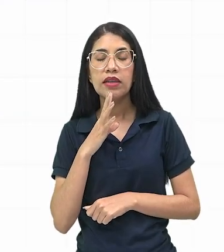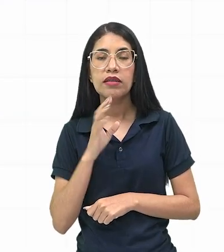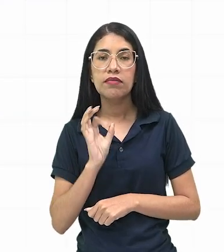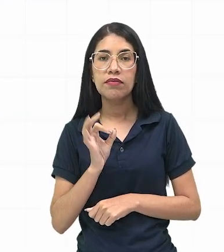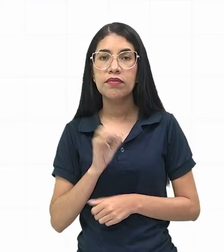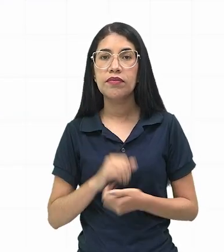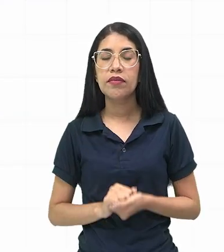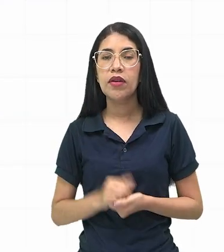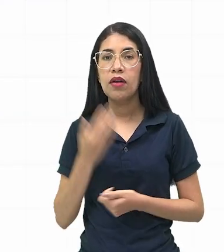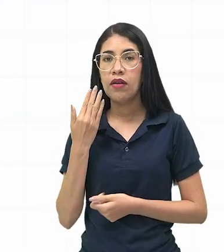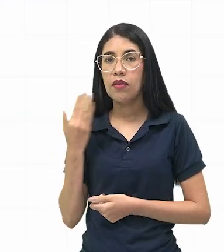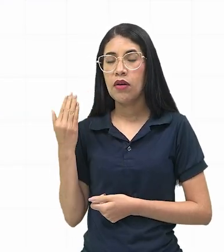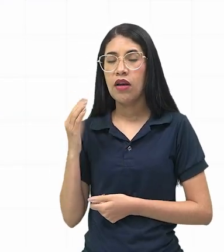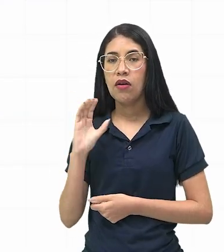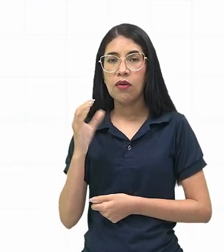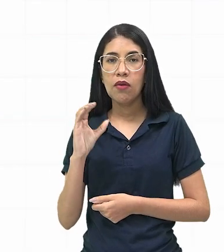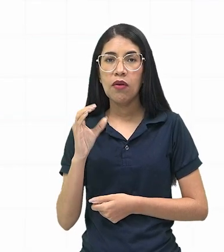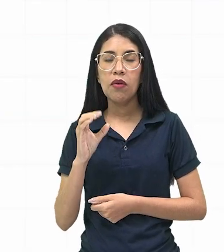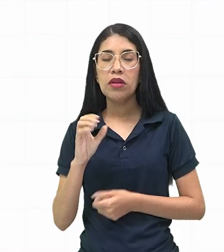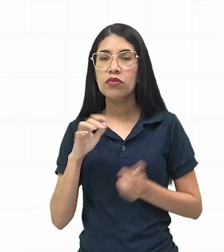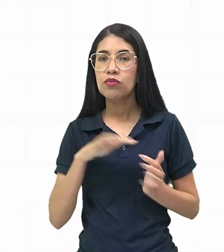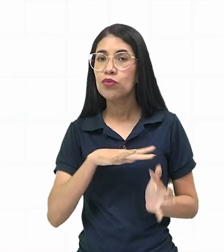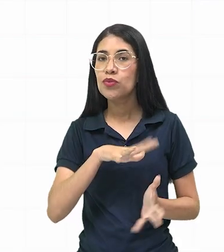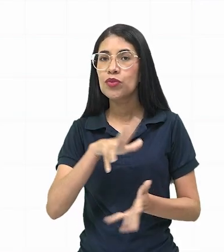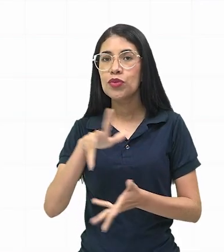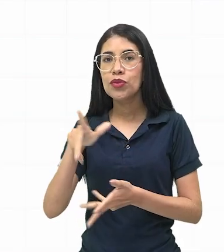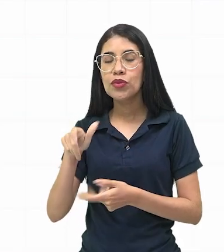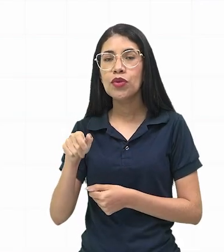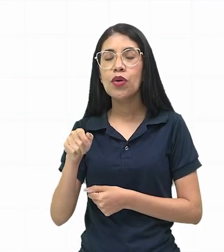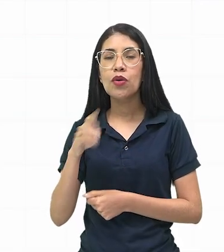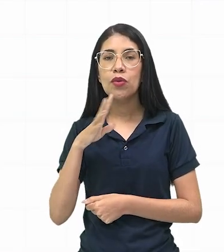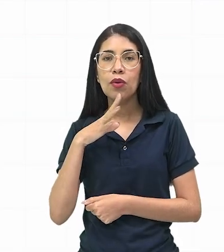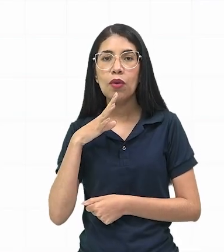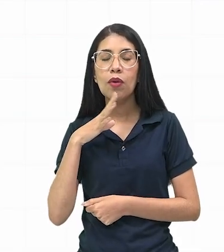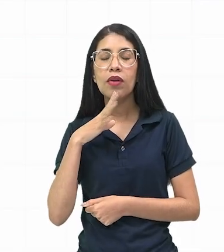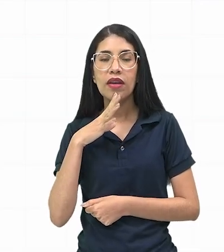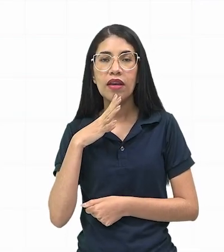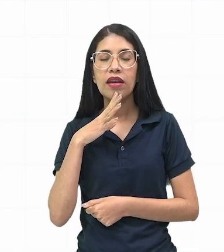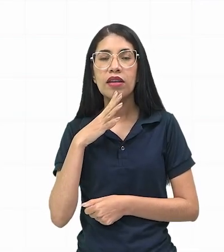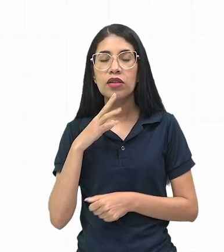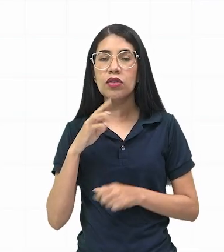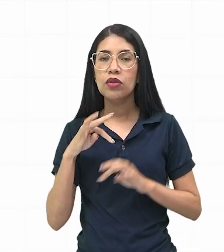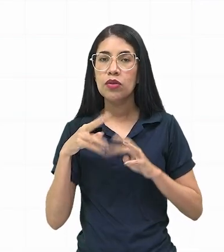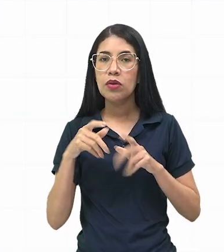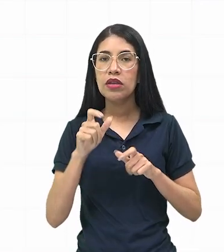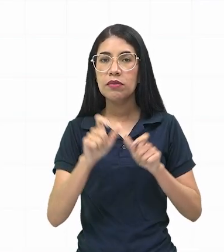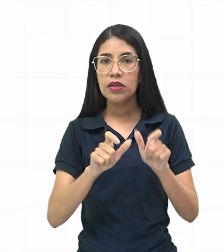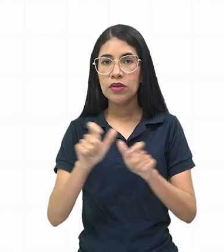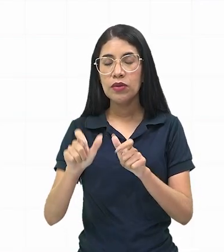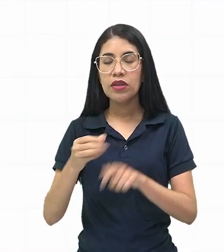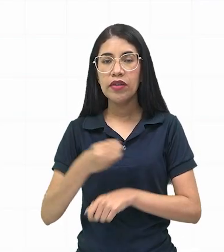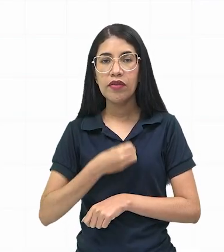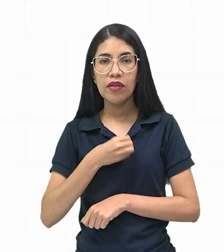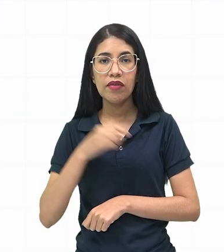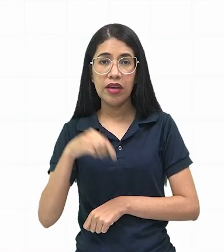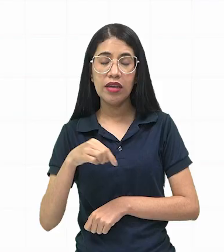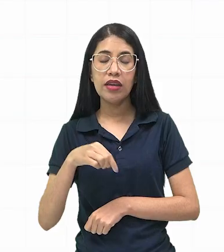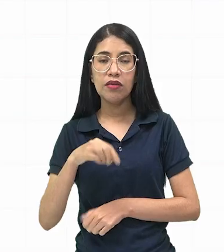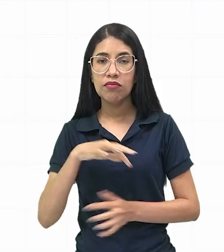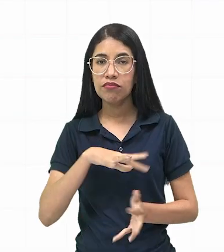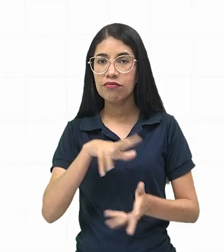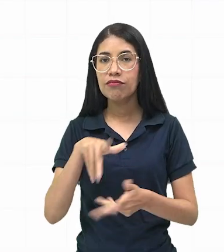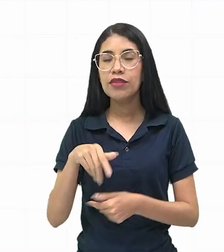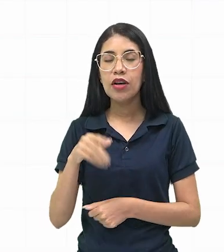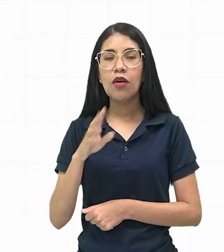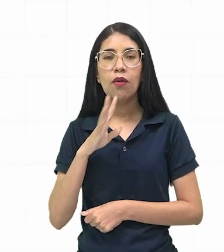vocês conhecem, né? Coca-Cola, mundialmente famosa, né? Todo mundo, né, que vive nesse planeta já ouviu falar em